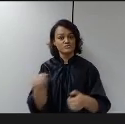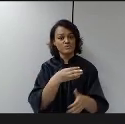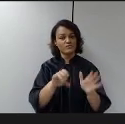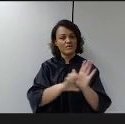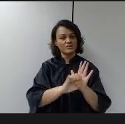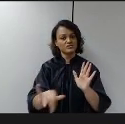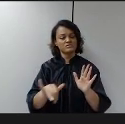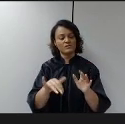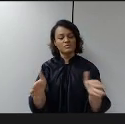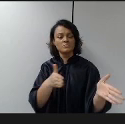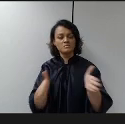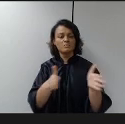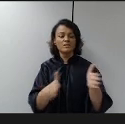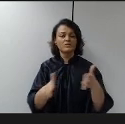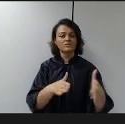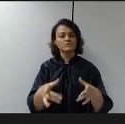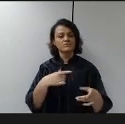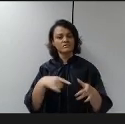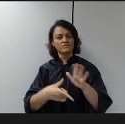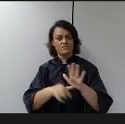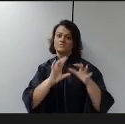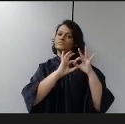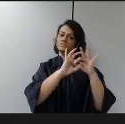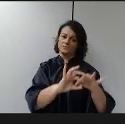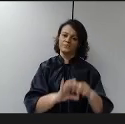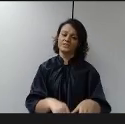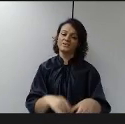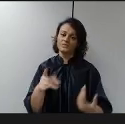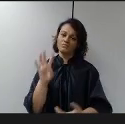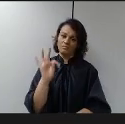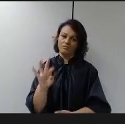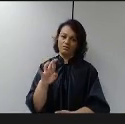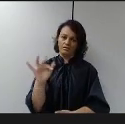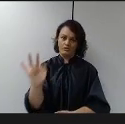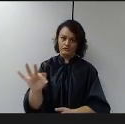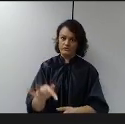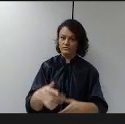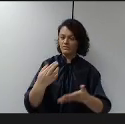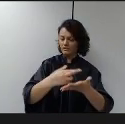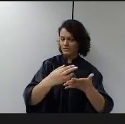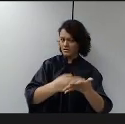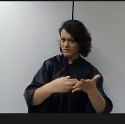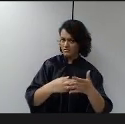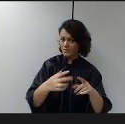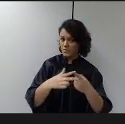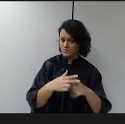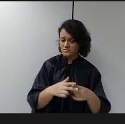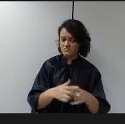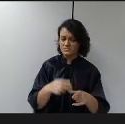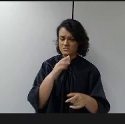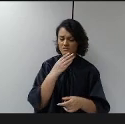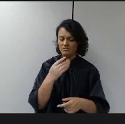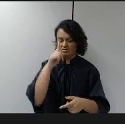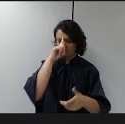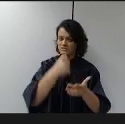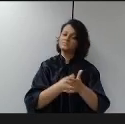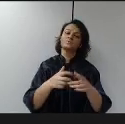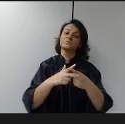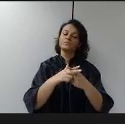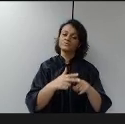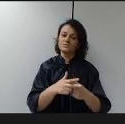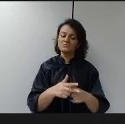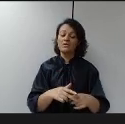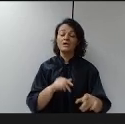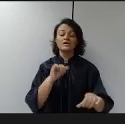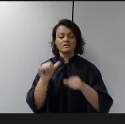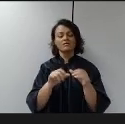do concurso. O TRF reformou a sentença de improcedência e concedeu a ordem, determinando